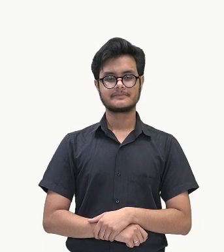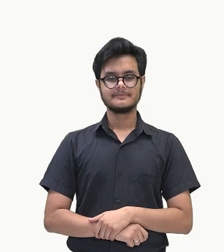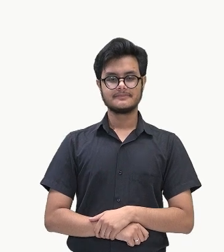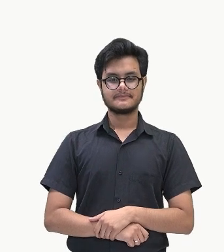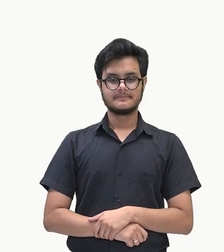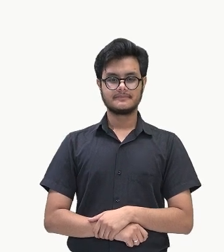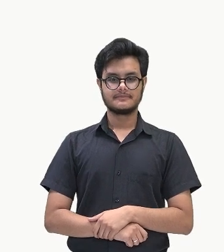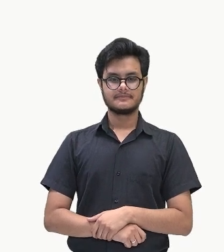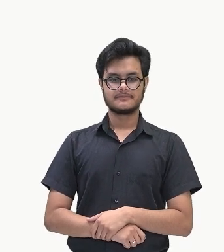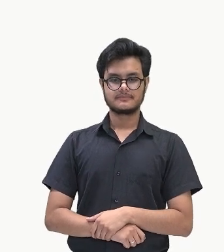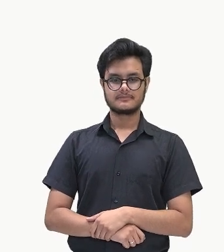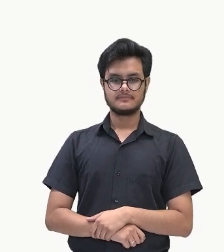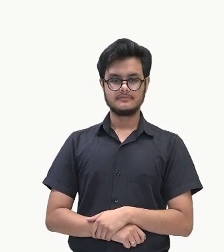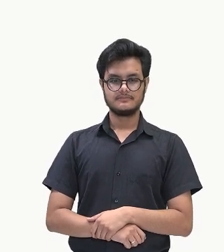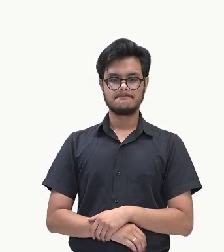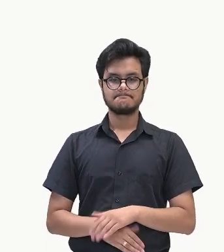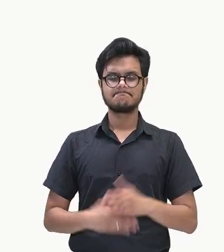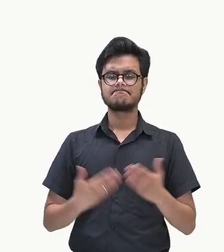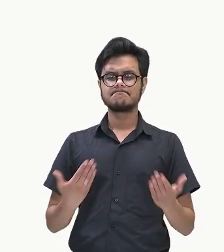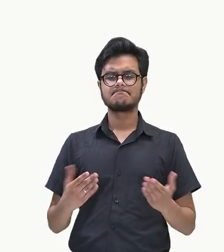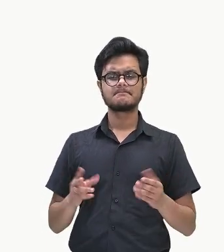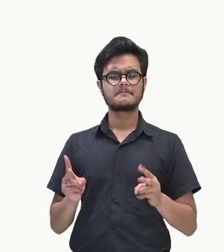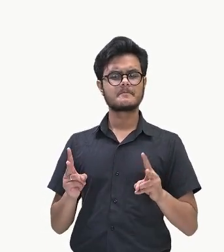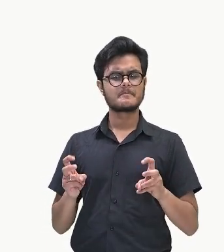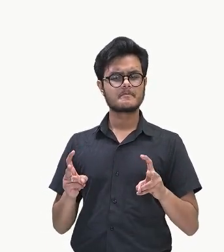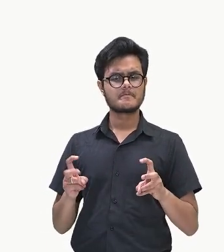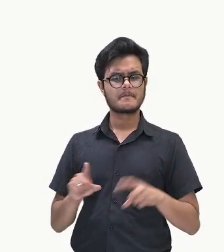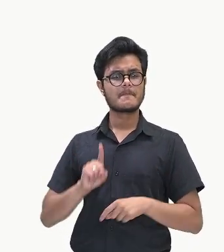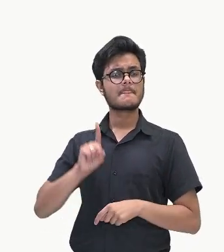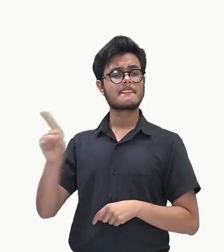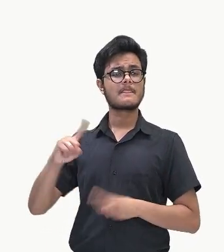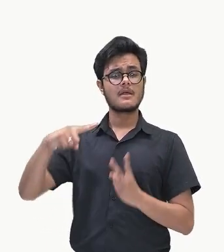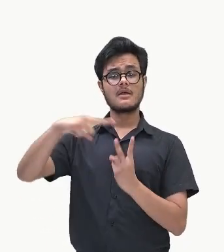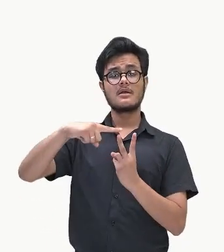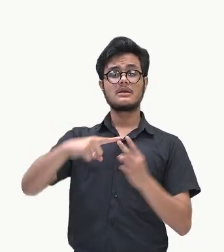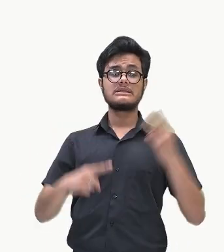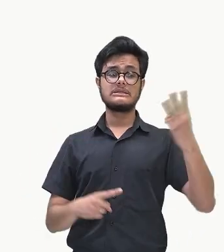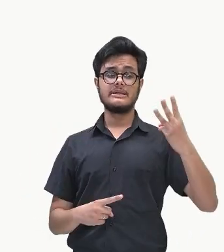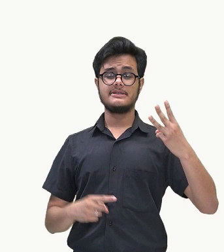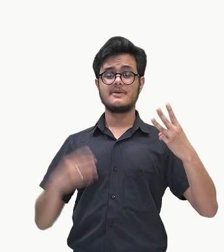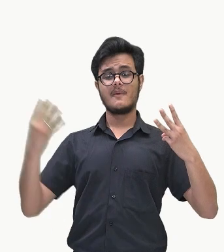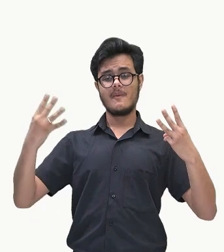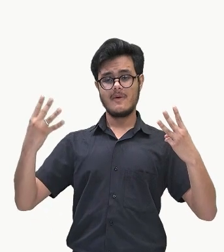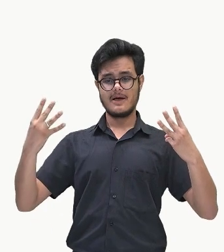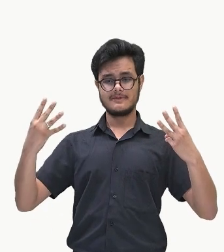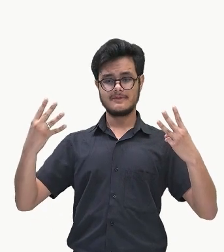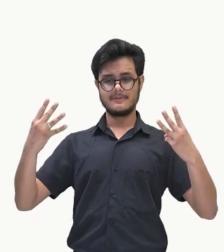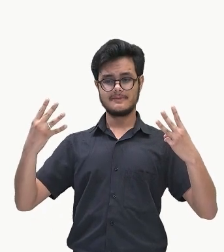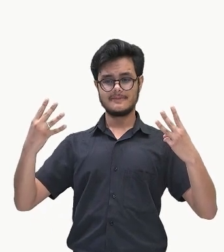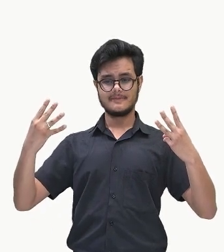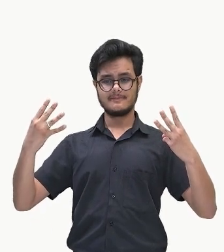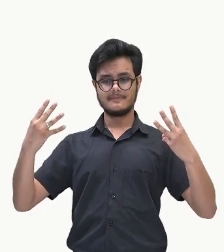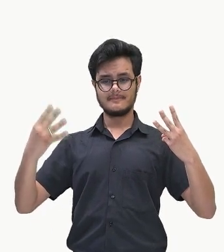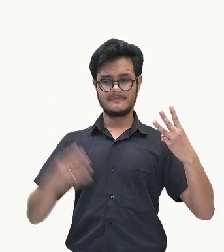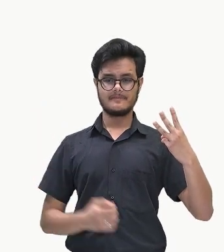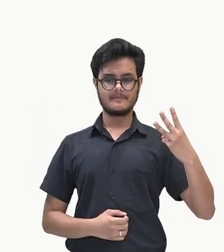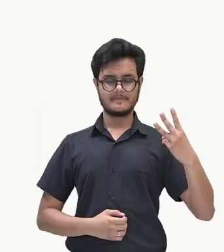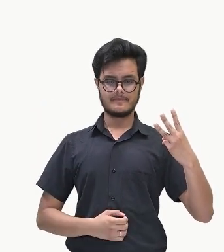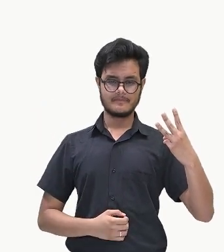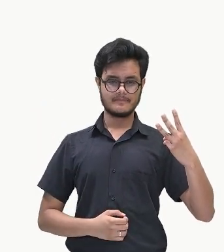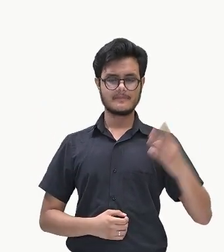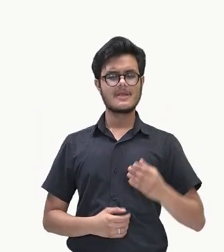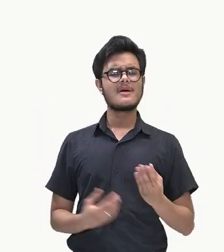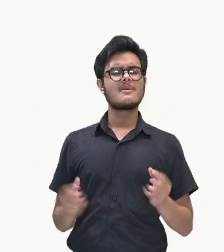10? Observe que agora os nossos índices são, ó, 3 e 4. E